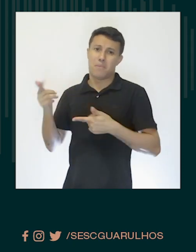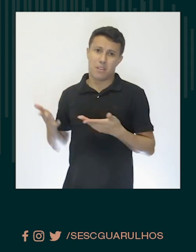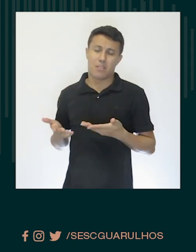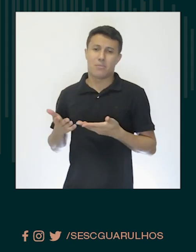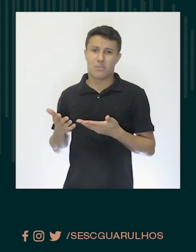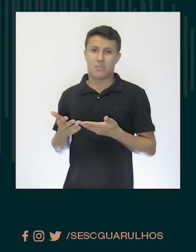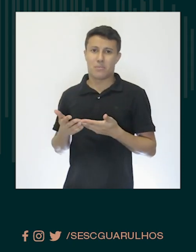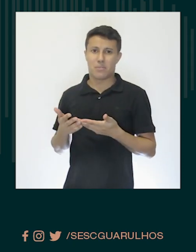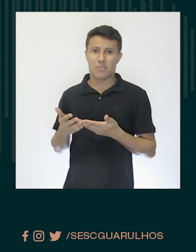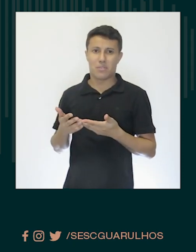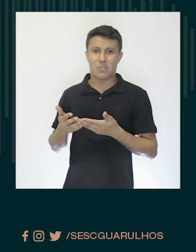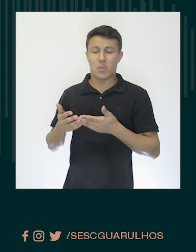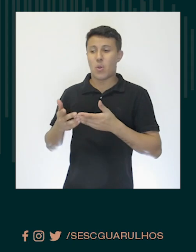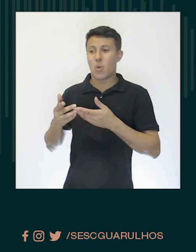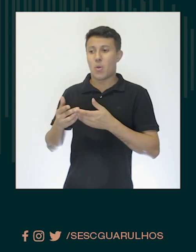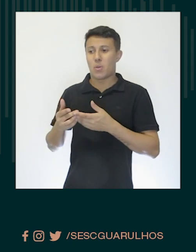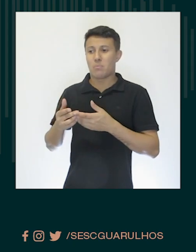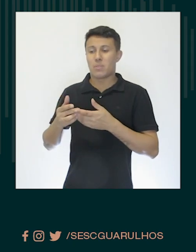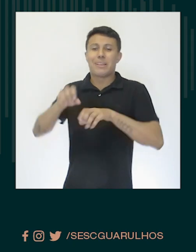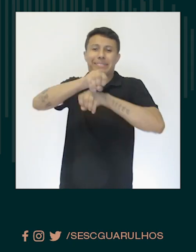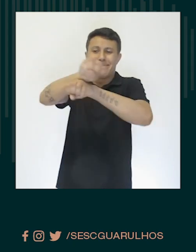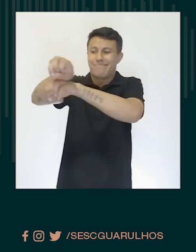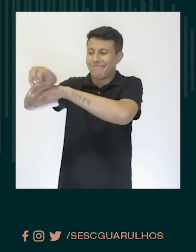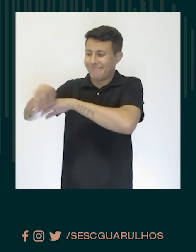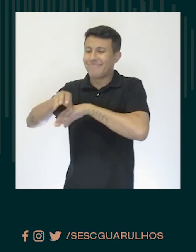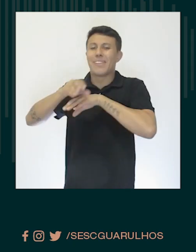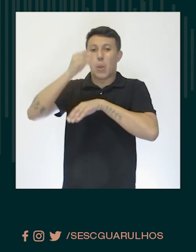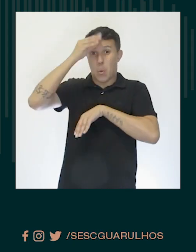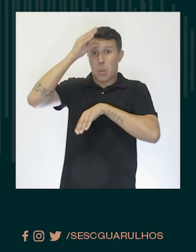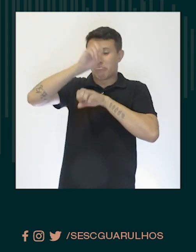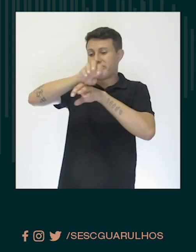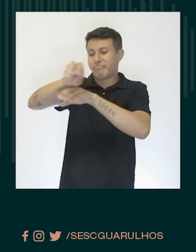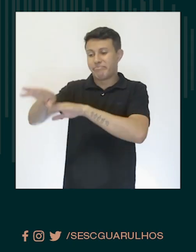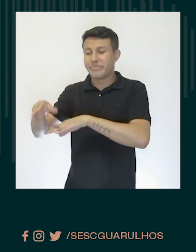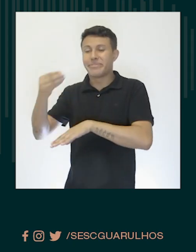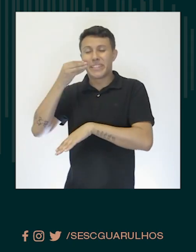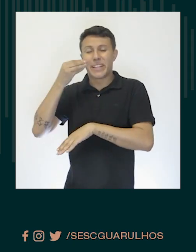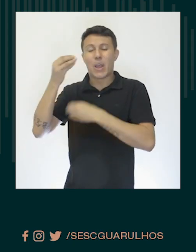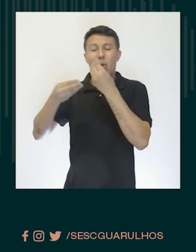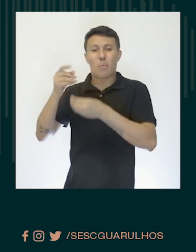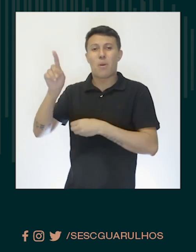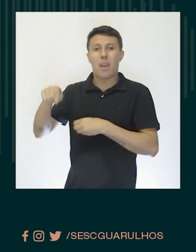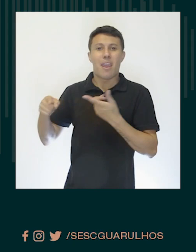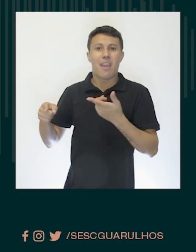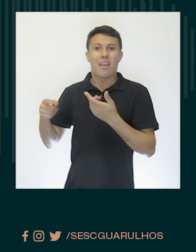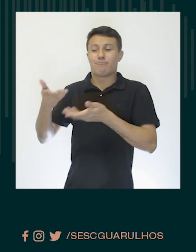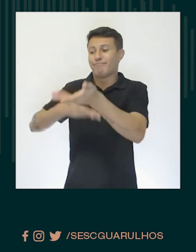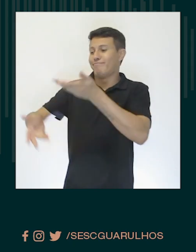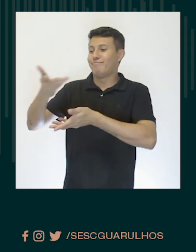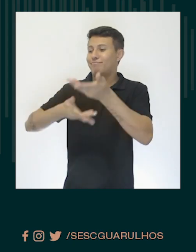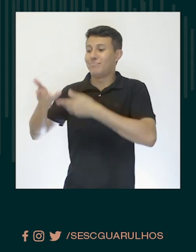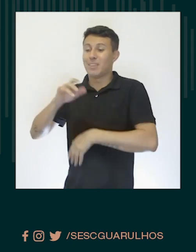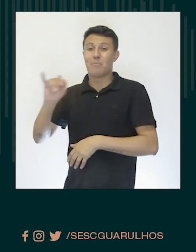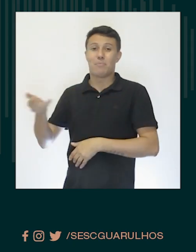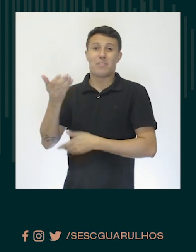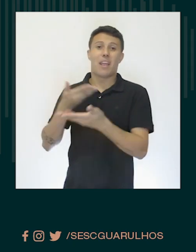na distribuição do conhecimento, né, de tentar fazer realmente essas trocas. É por meio das trocas que a